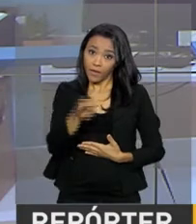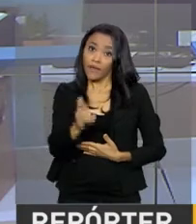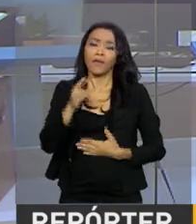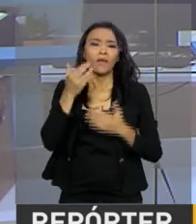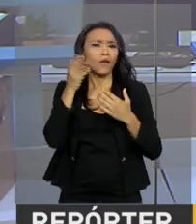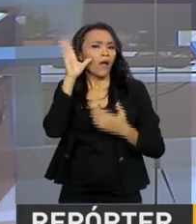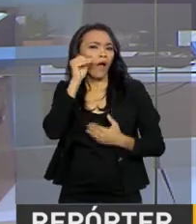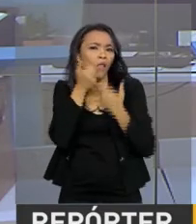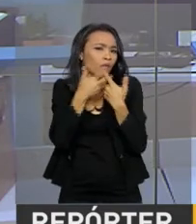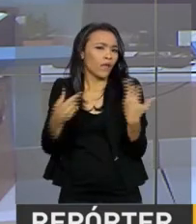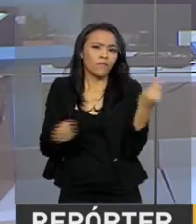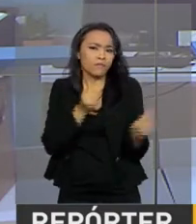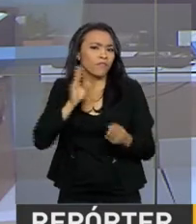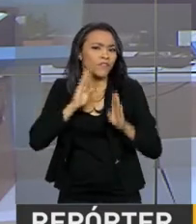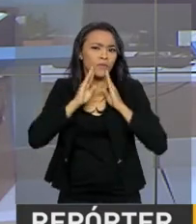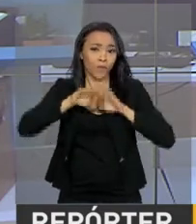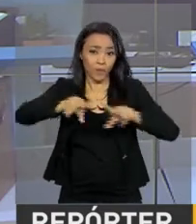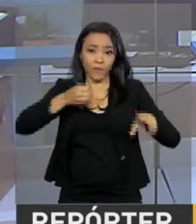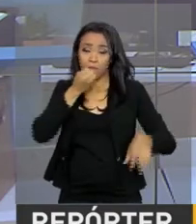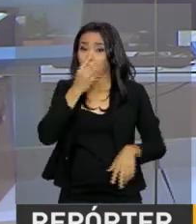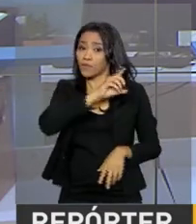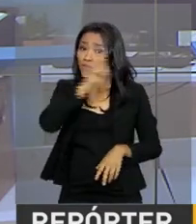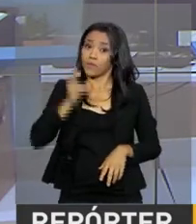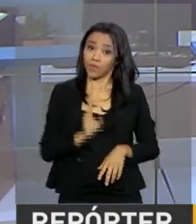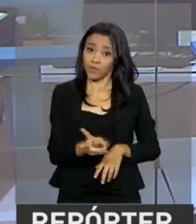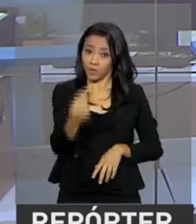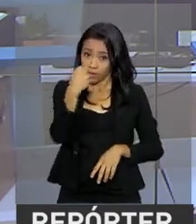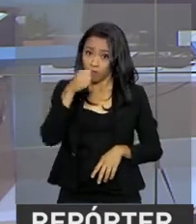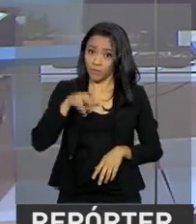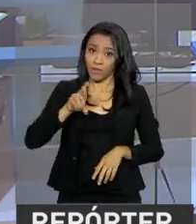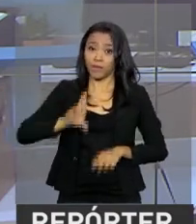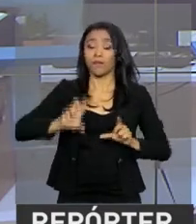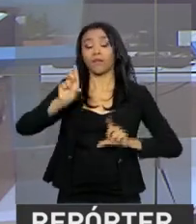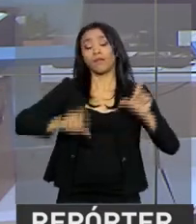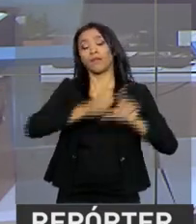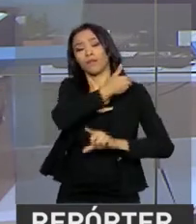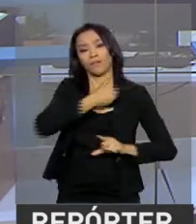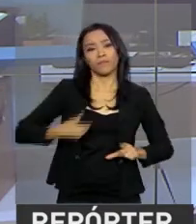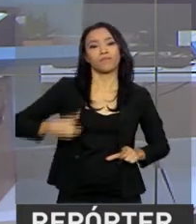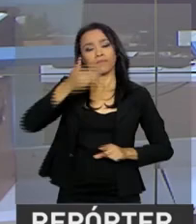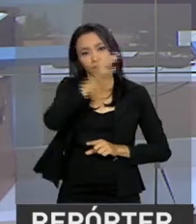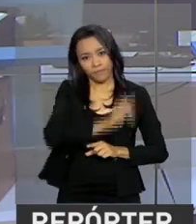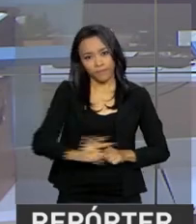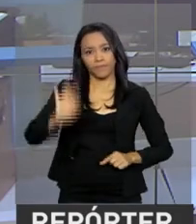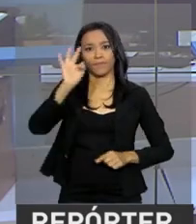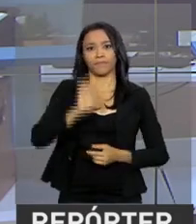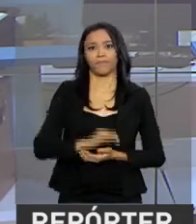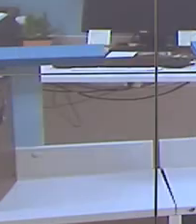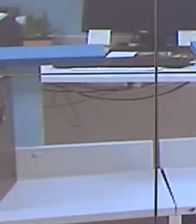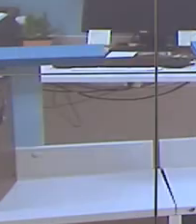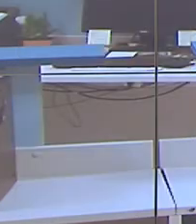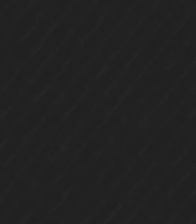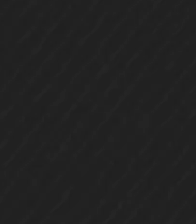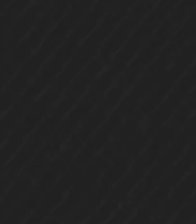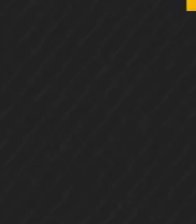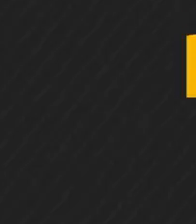também pelas nossas redes sociais. Um bom dia para você e continue com a gente aqui na NBR, a TV do Governo Federal.